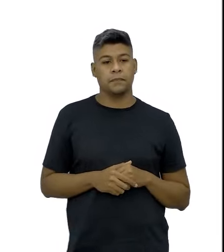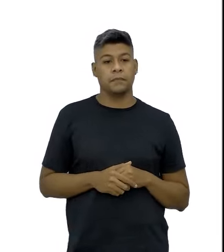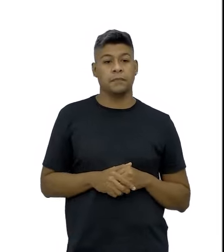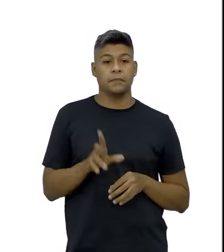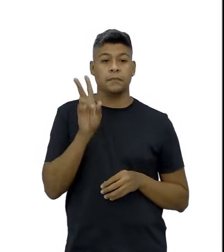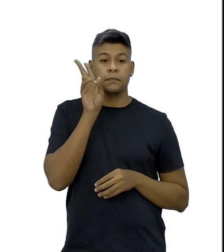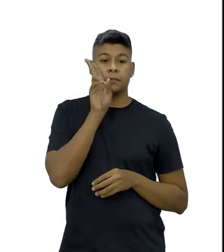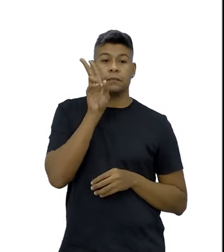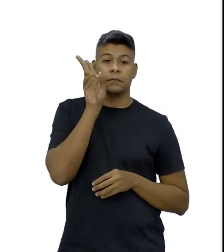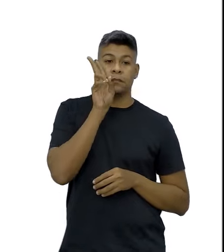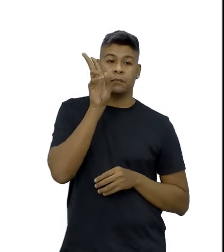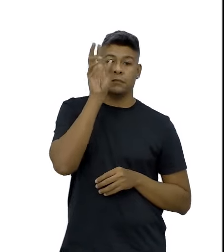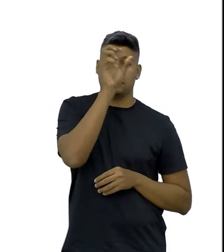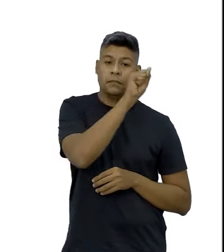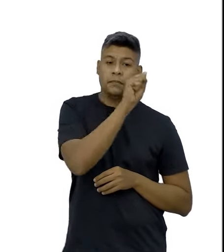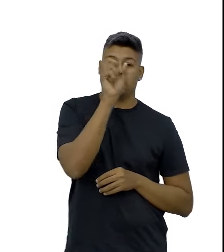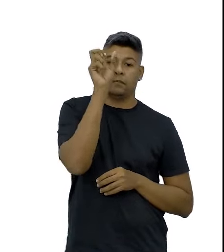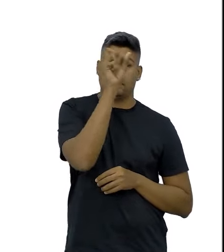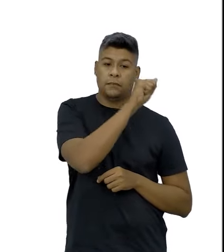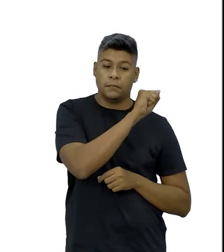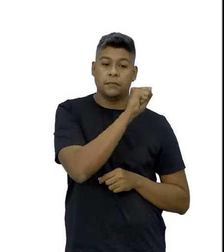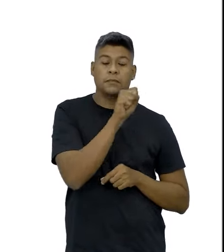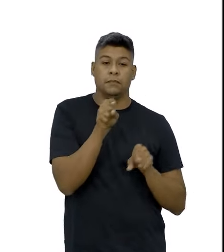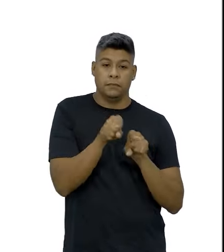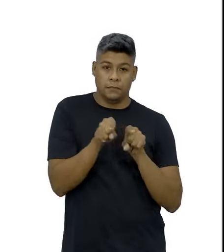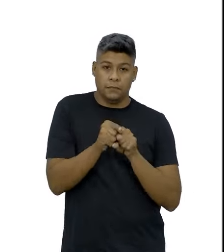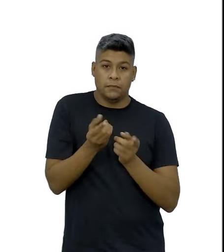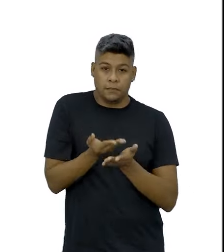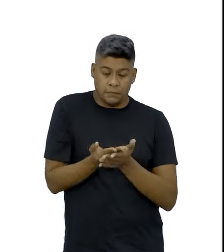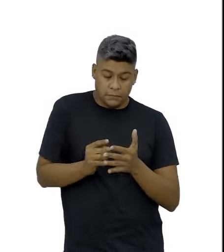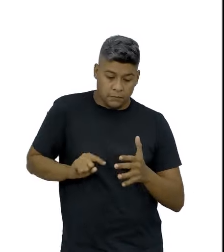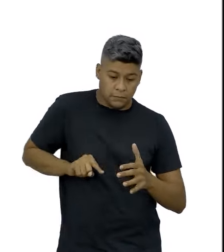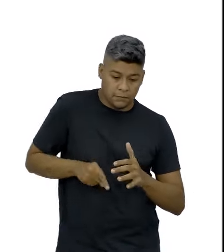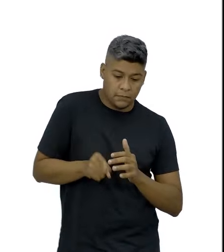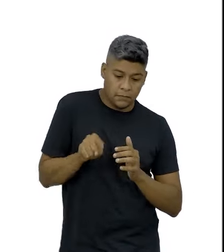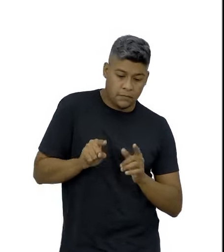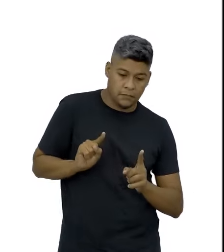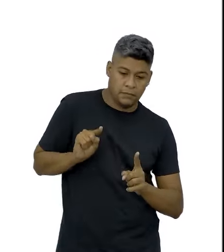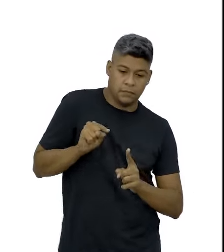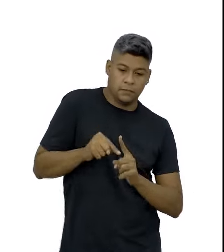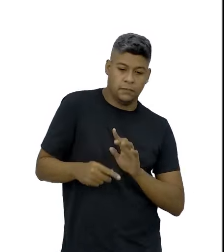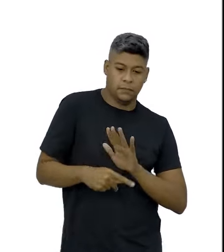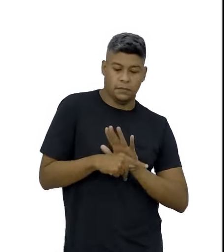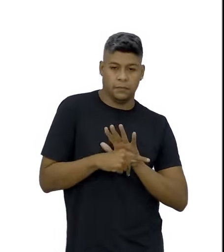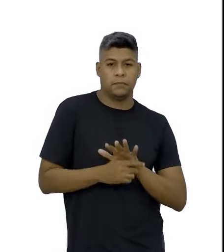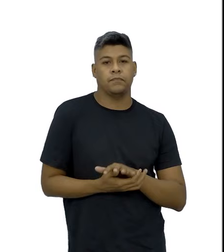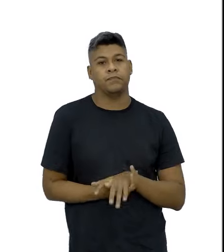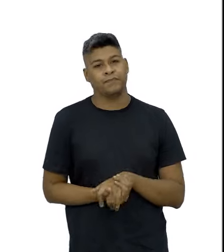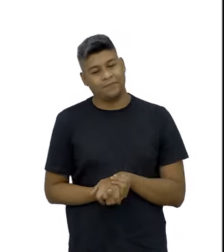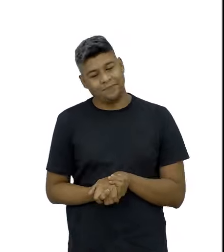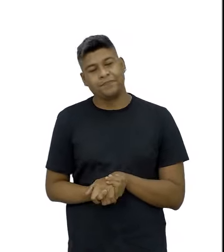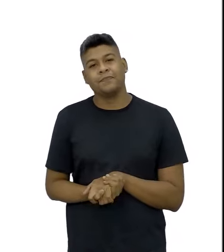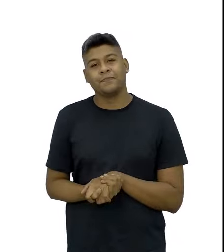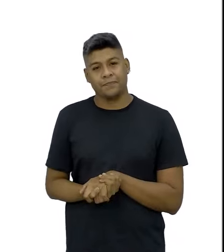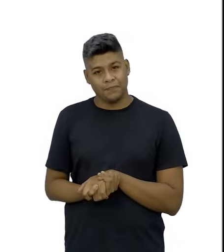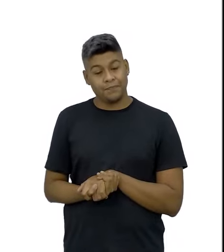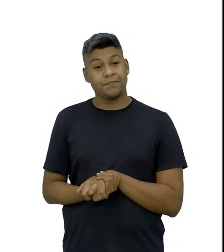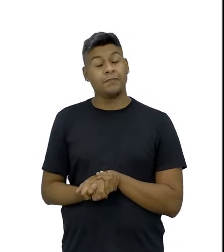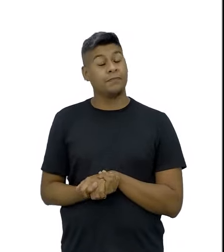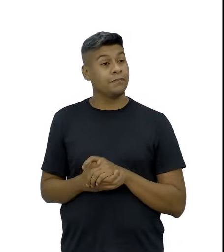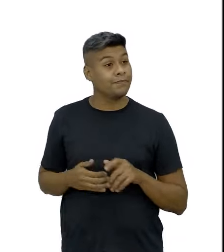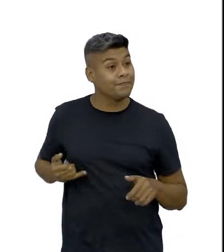Resgatar aprendizagens para recuperá-las e aprofundá-las é o objetivo desse programa. E é essencial